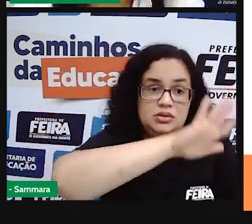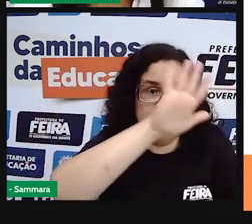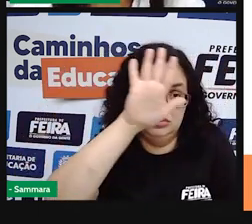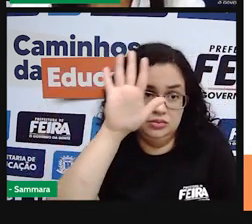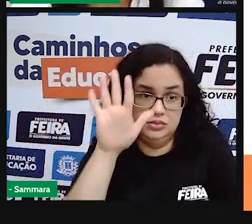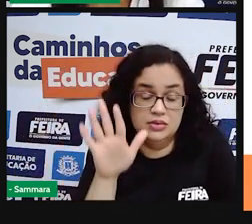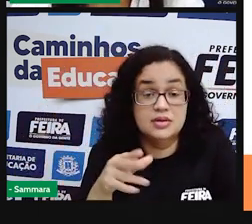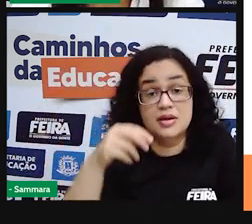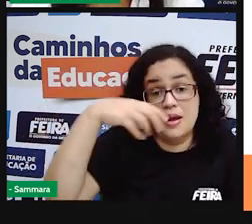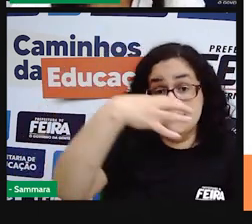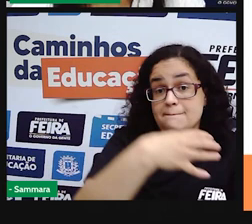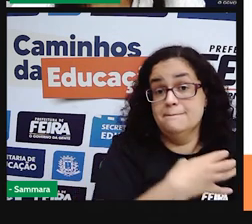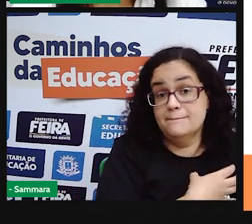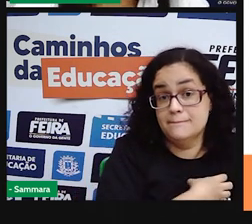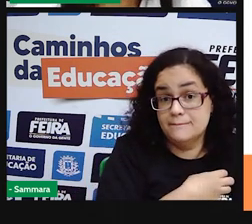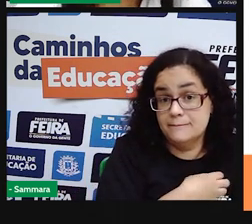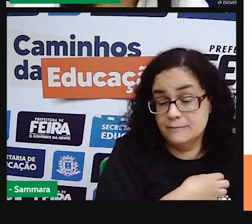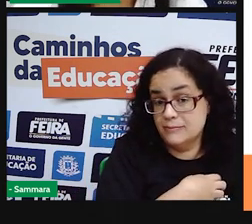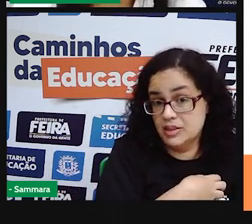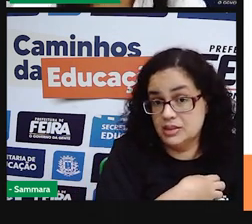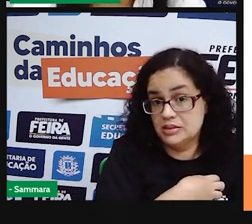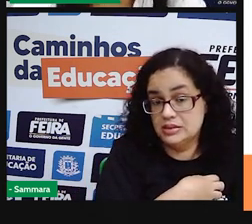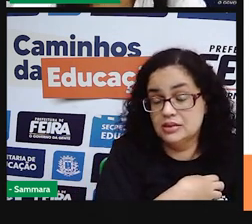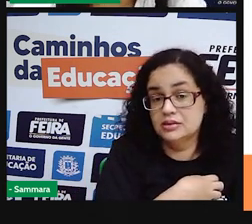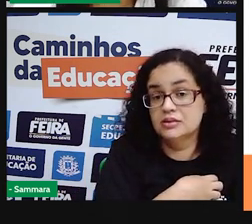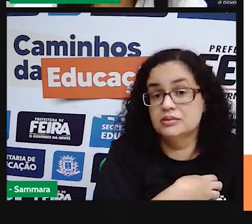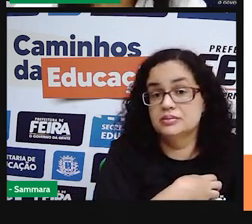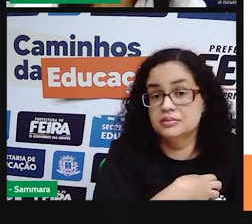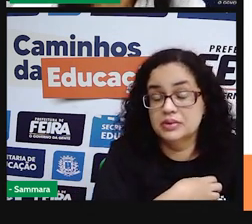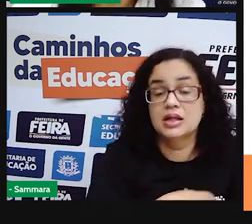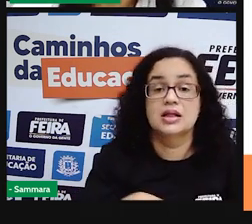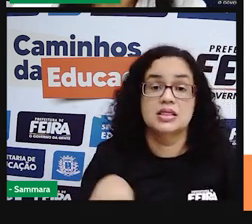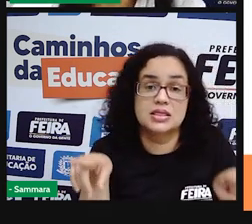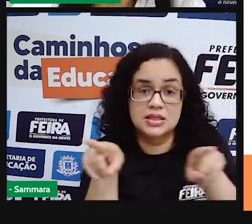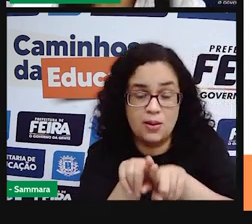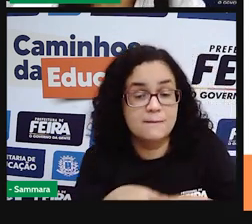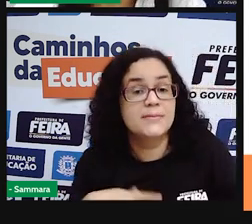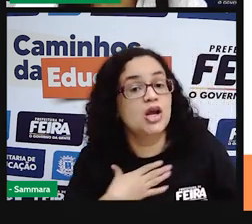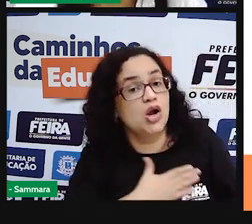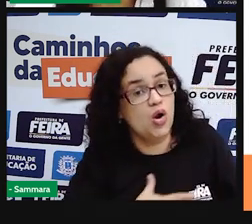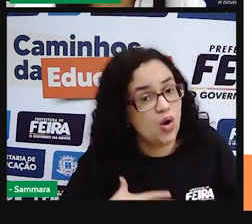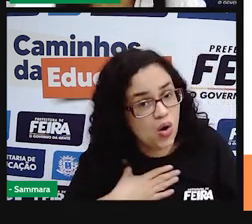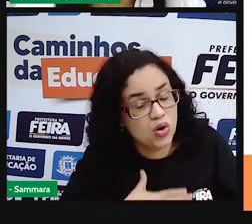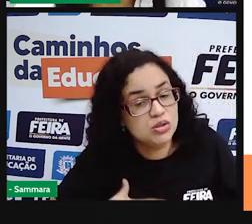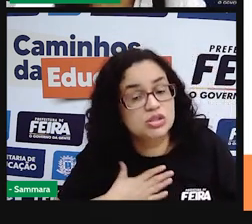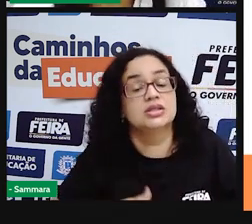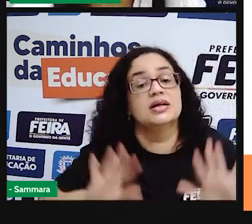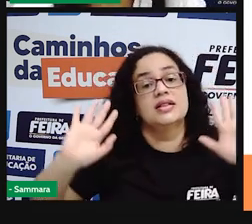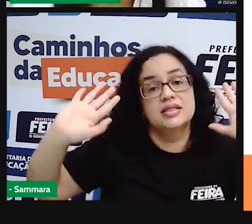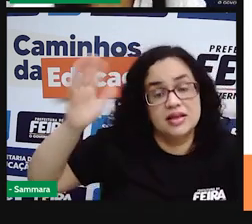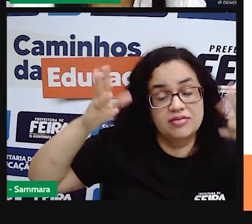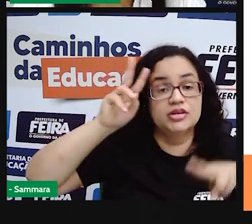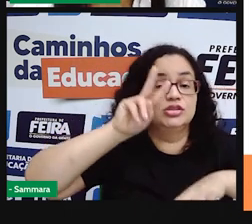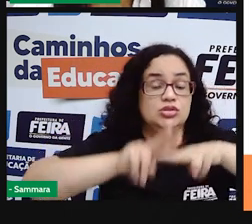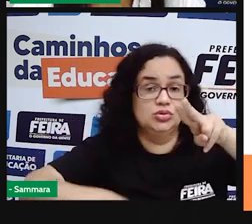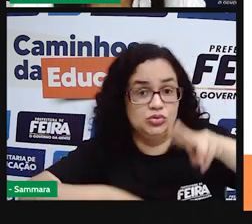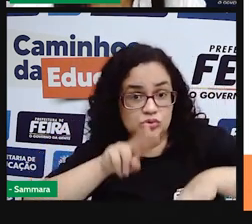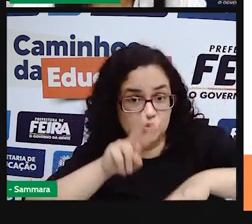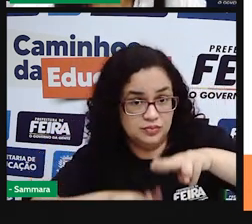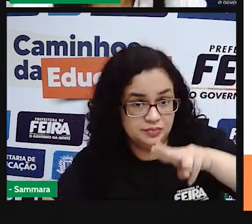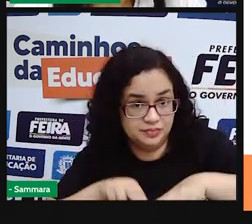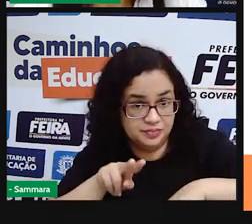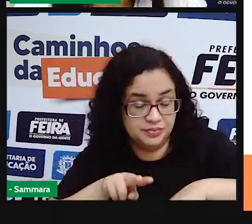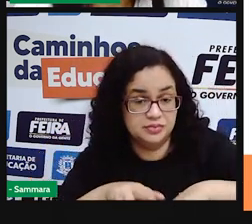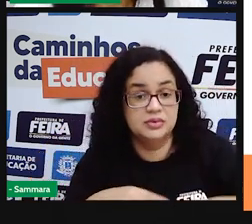a Bahia não fica atrás, né? A Bahia também gosta de comemorar as festas nessa época. Inclusive é